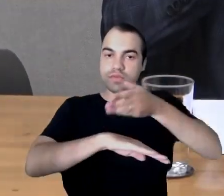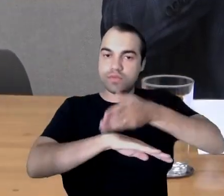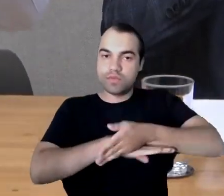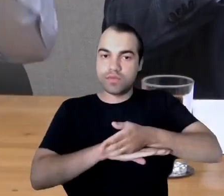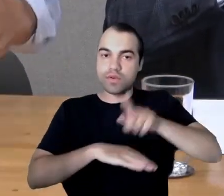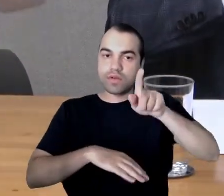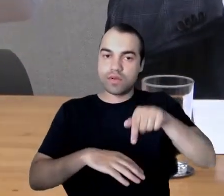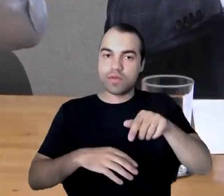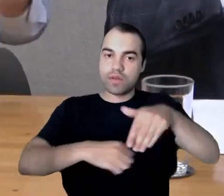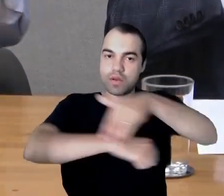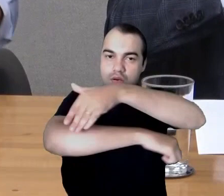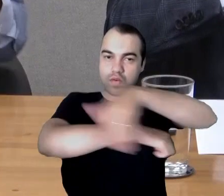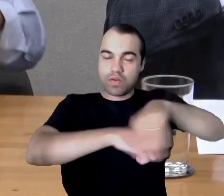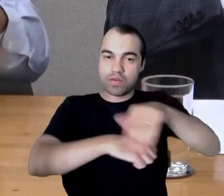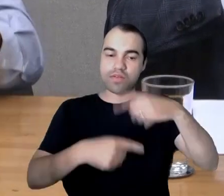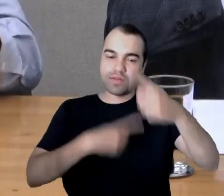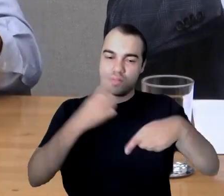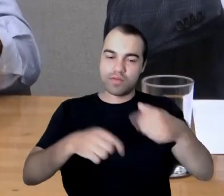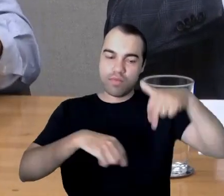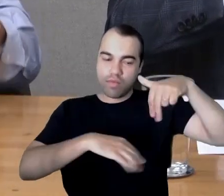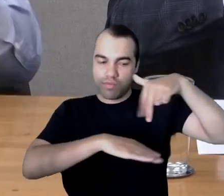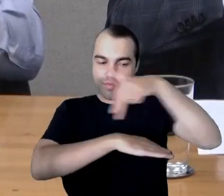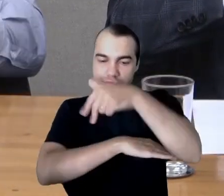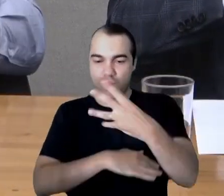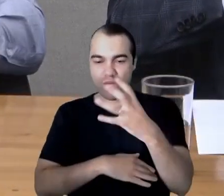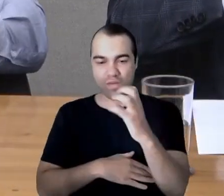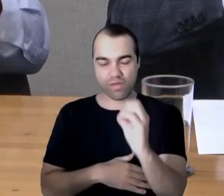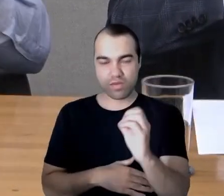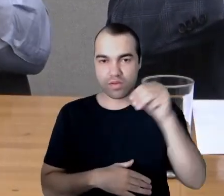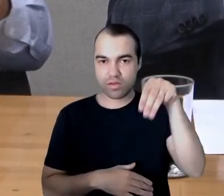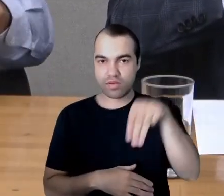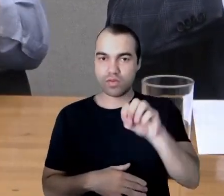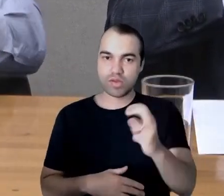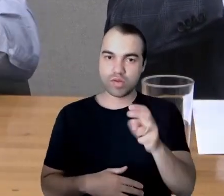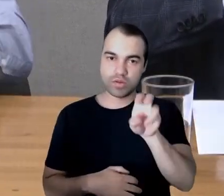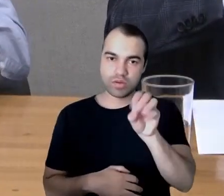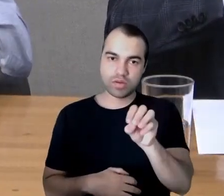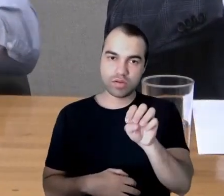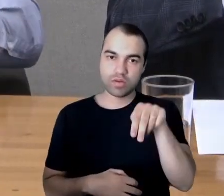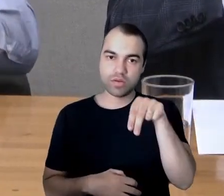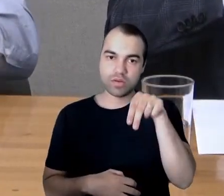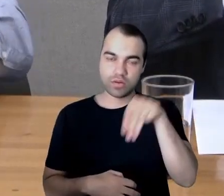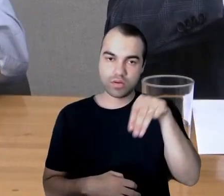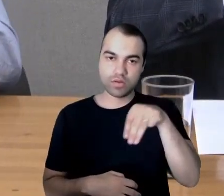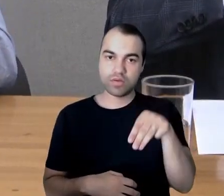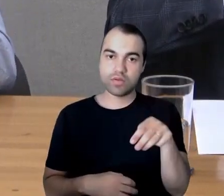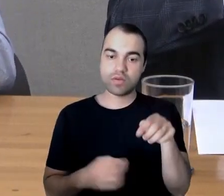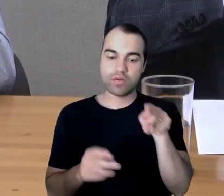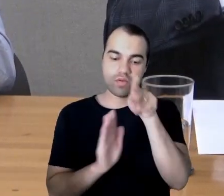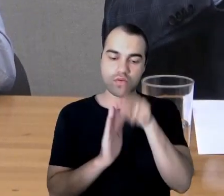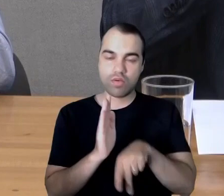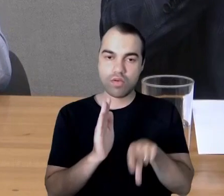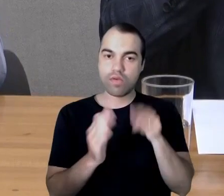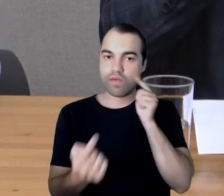Expressa e anda mais 40 50 minutos para chegar numa casa e o projeto do meu ponto de vista não prevê e não tem clareza nessas rotas acessíveis